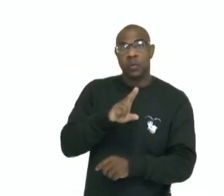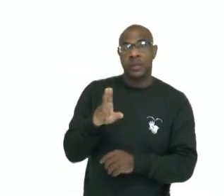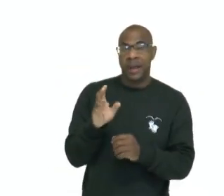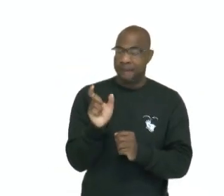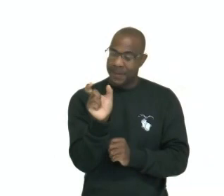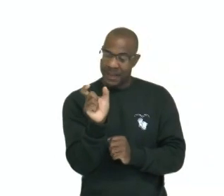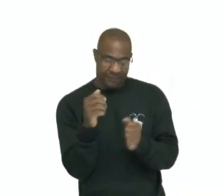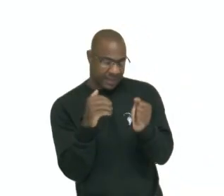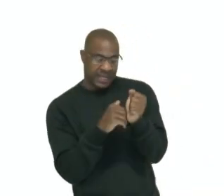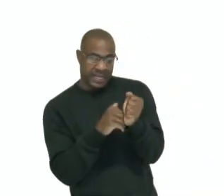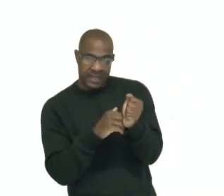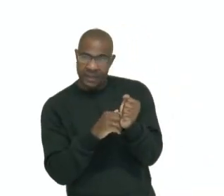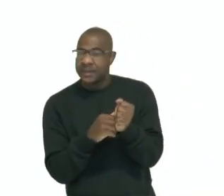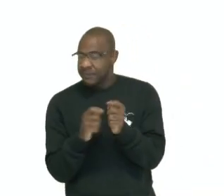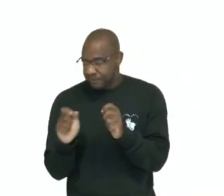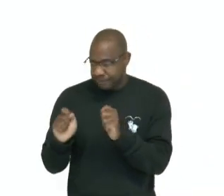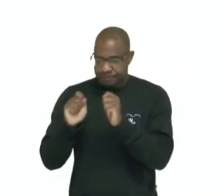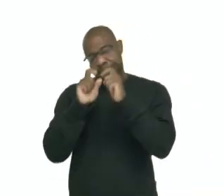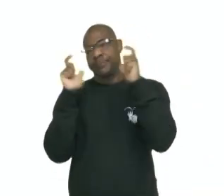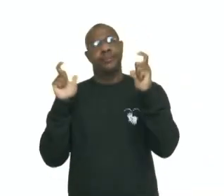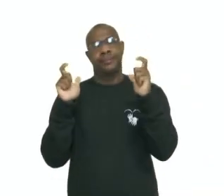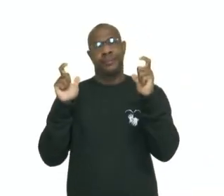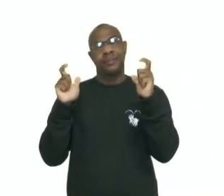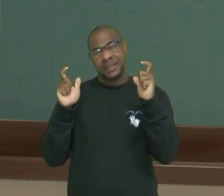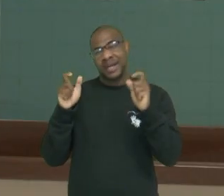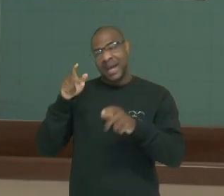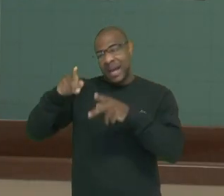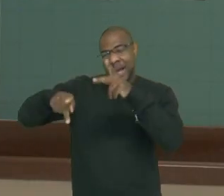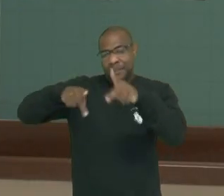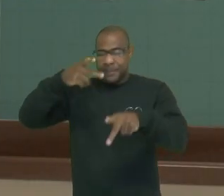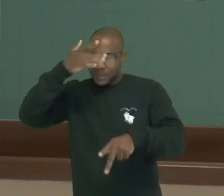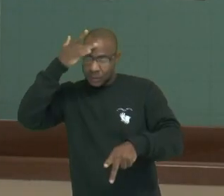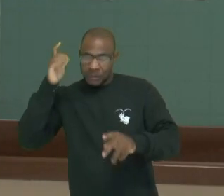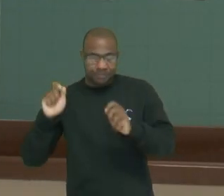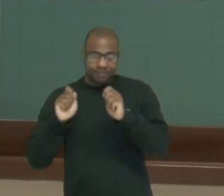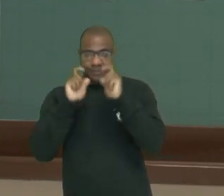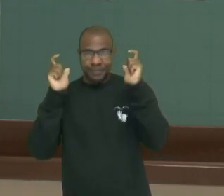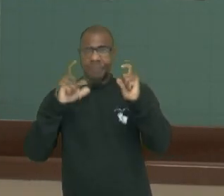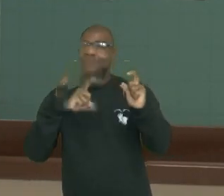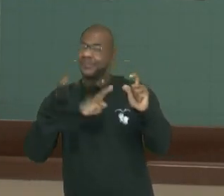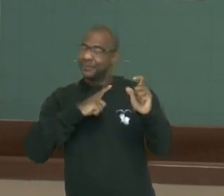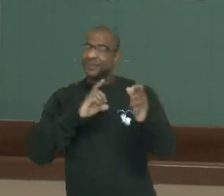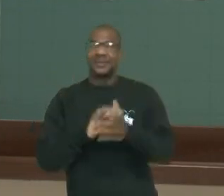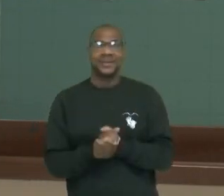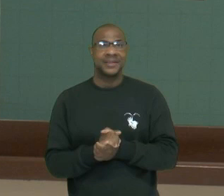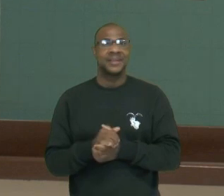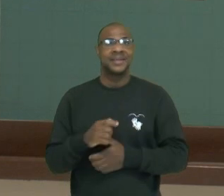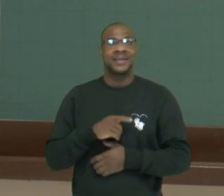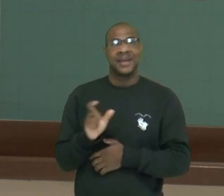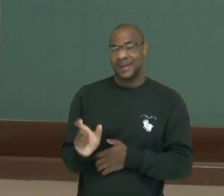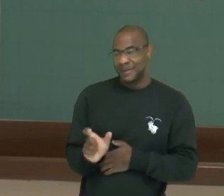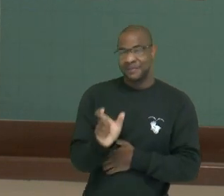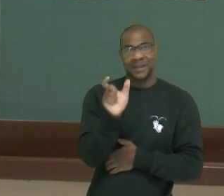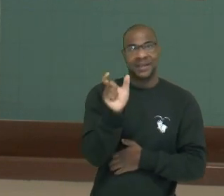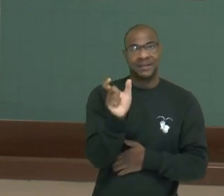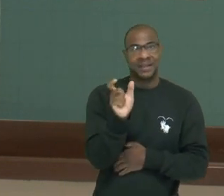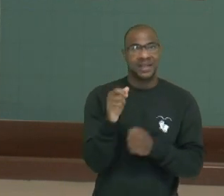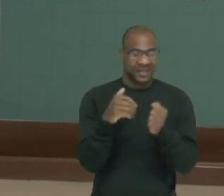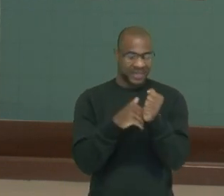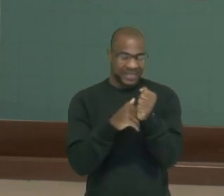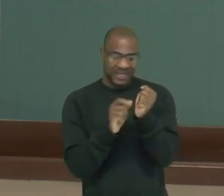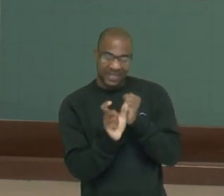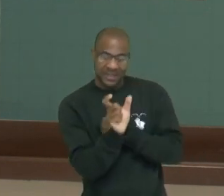de despertar a curiosidade do leitor. Pense bem, é a segunda palavra que temos aqui no título, né?